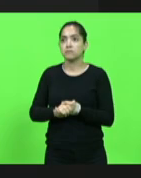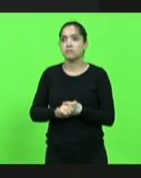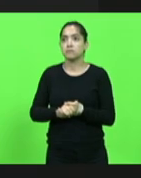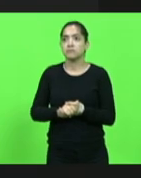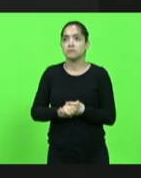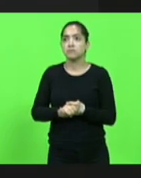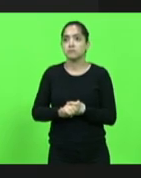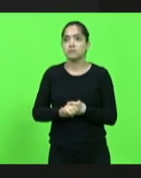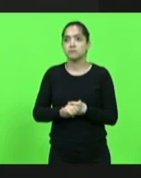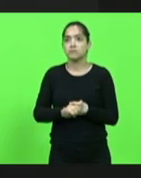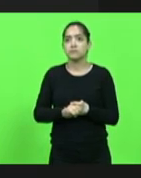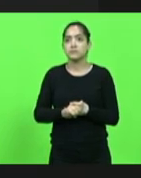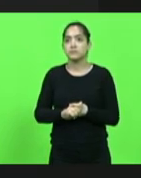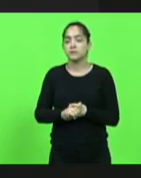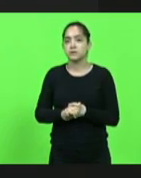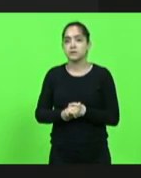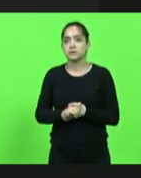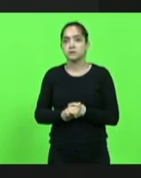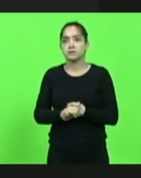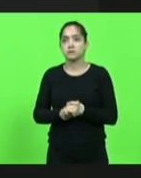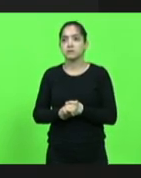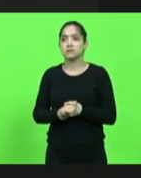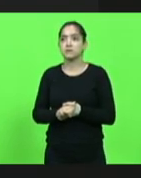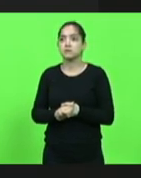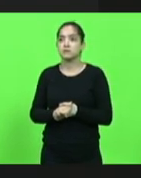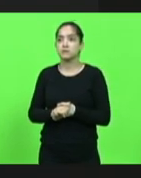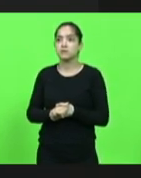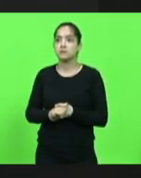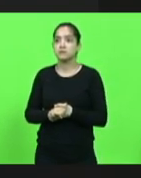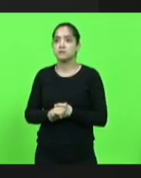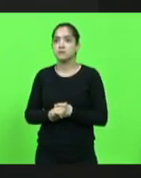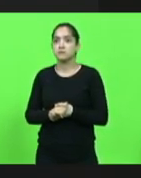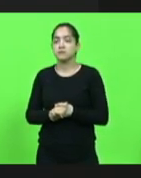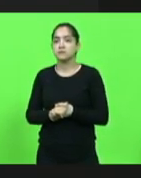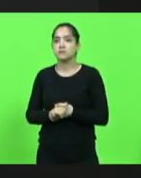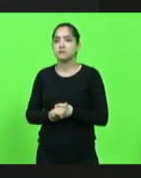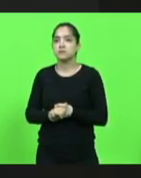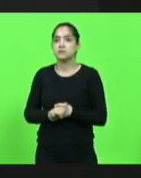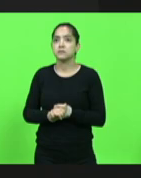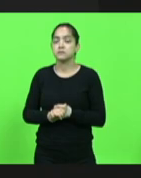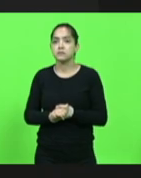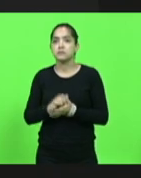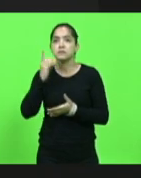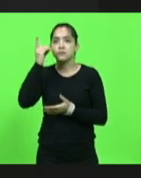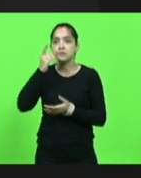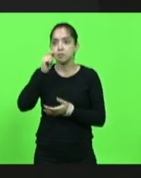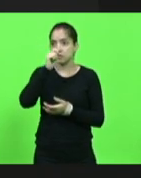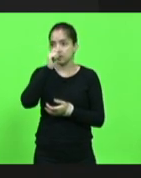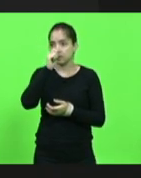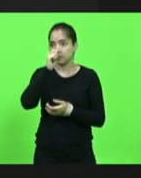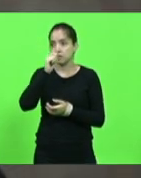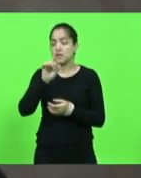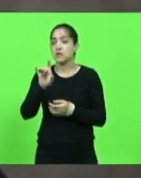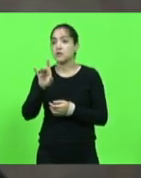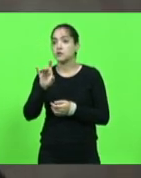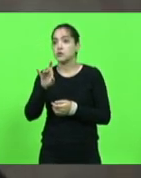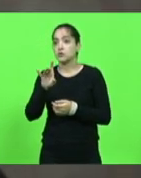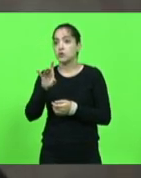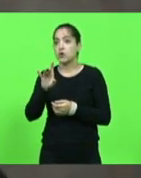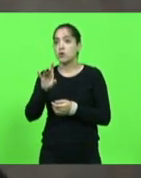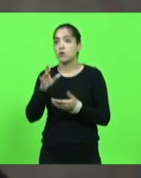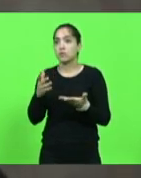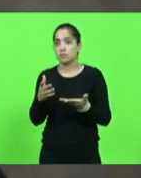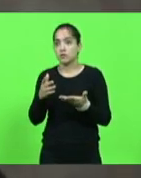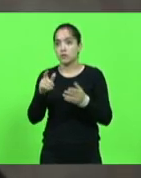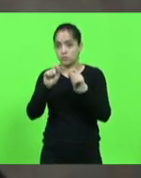Eu gostaria, presidente. Por favor, por gentileza, deputado João. Nesse sentido, é só para, como muito bem